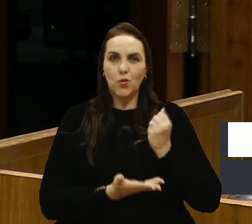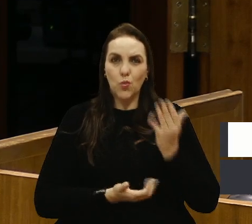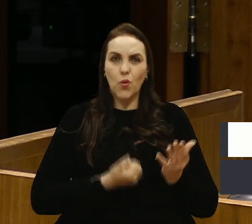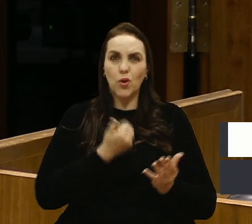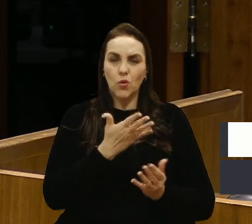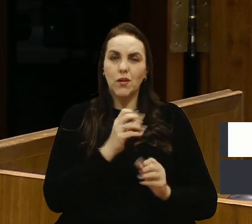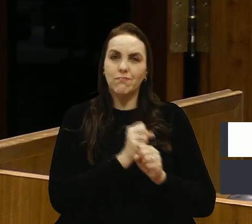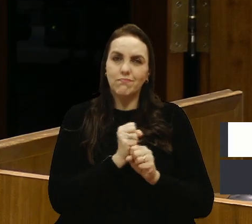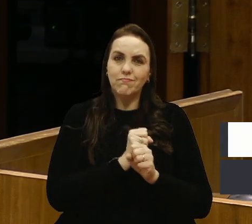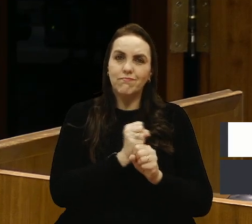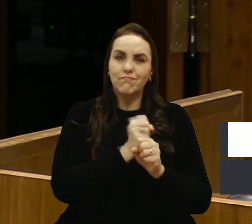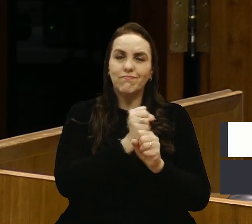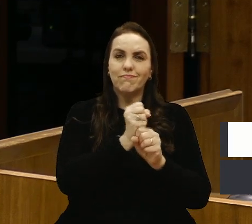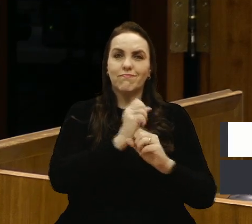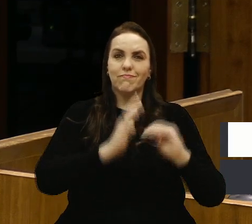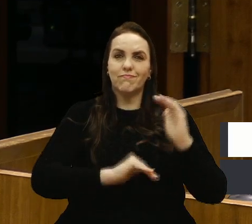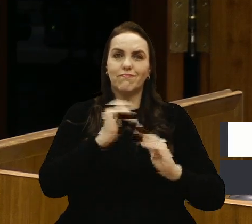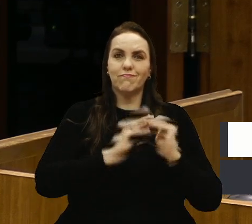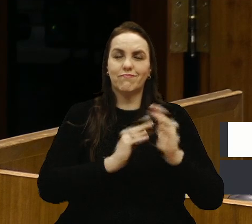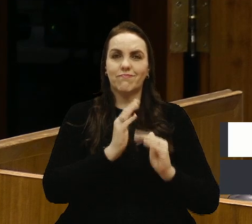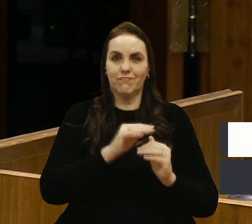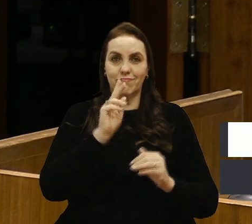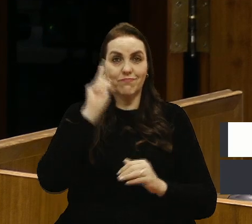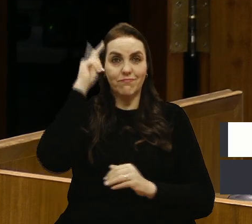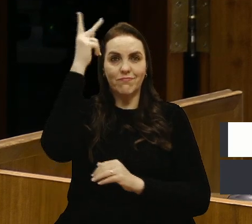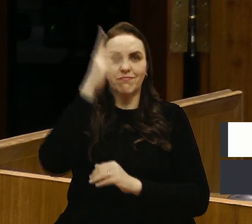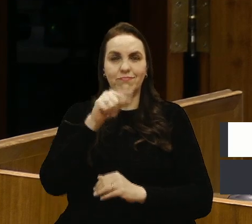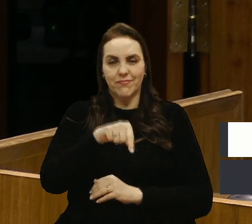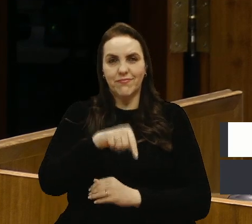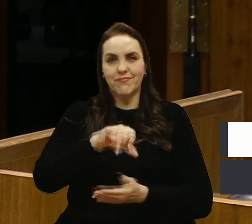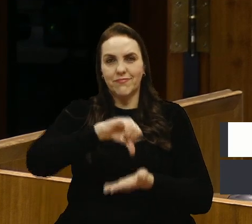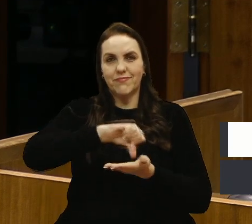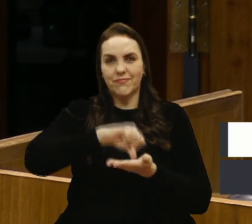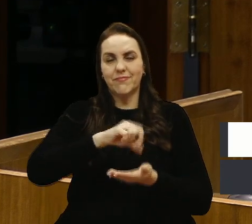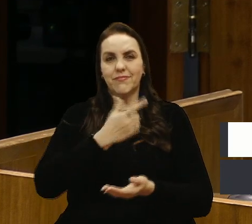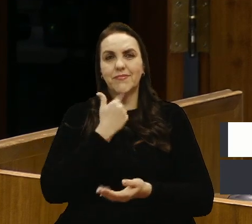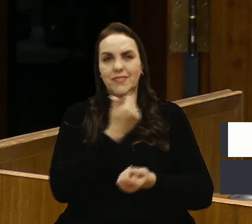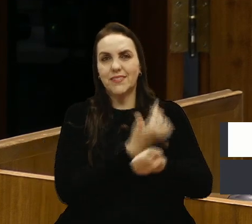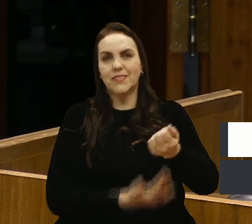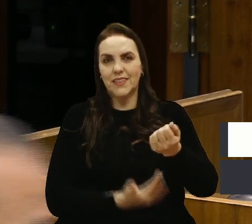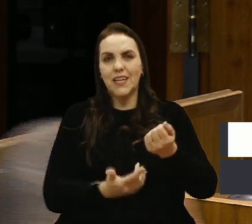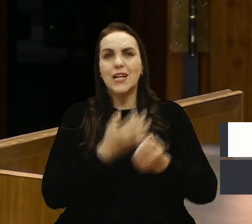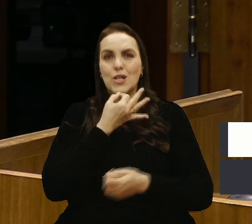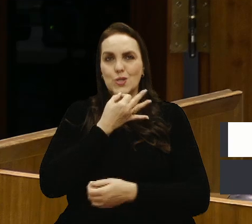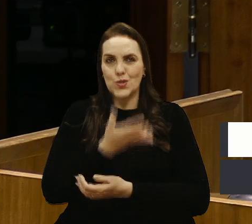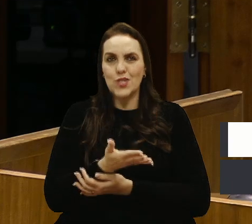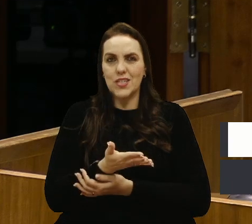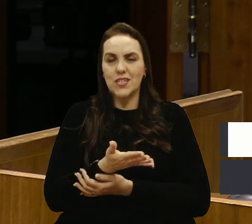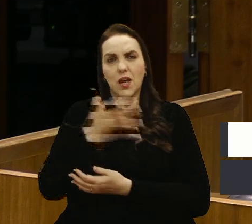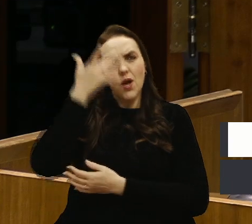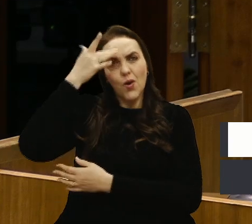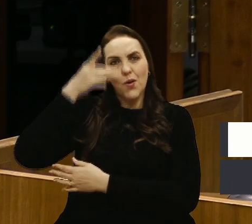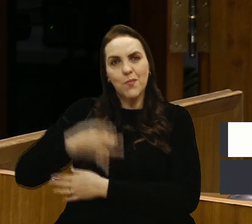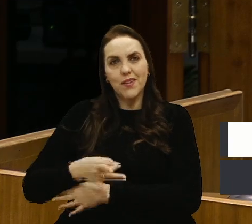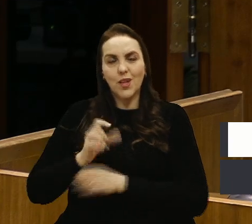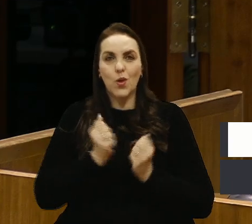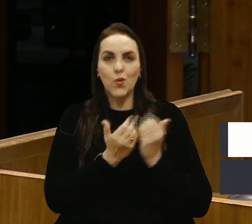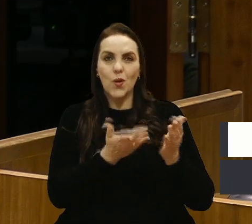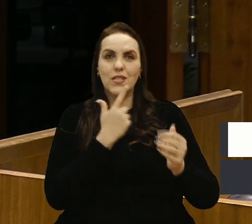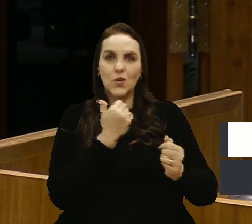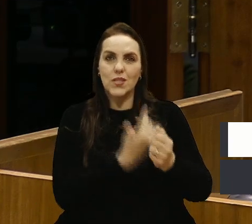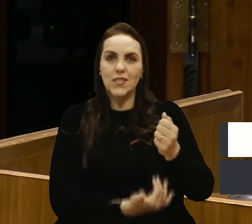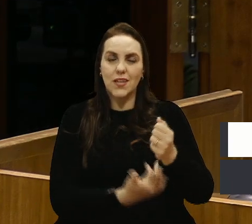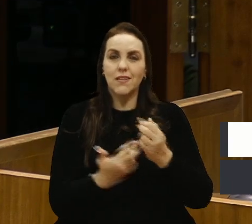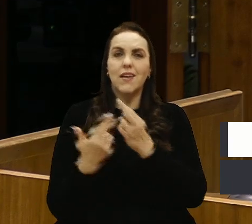construir a história do Hemocentro Regional de Caxias do Sul. São pessoas que compreenderam que doar sangue é um ato de